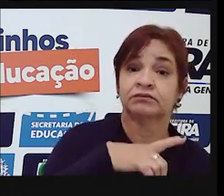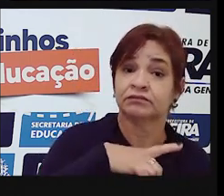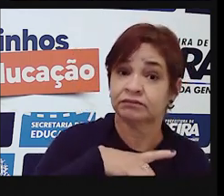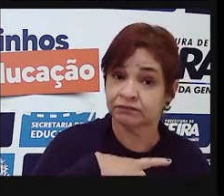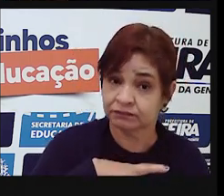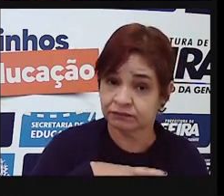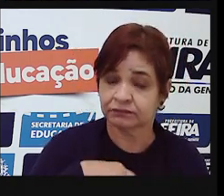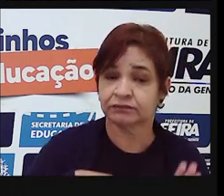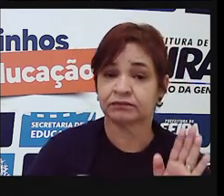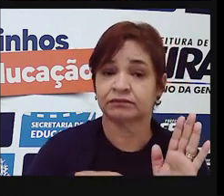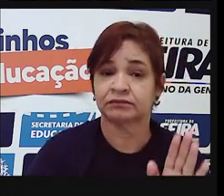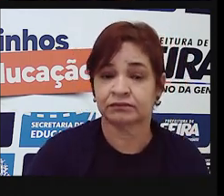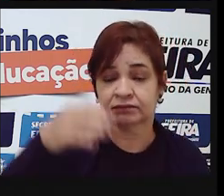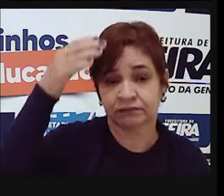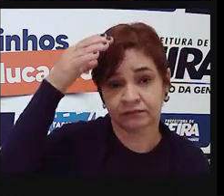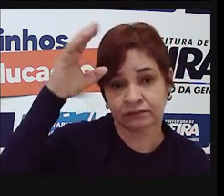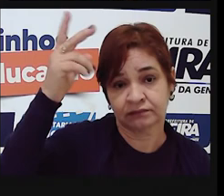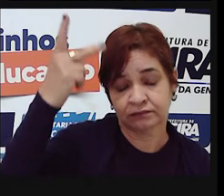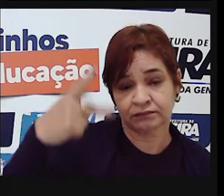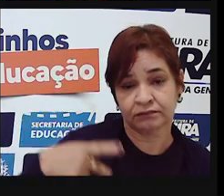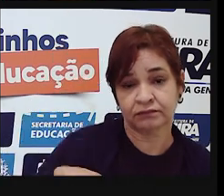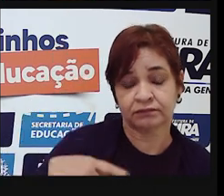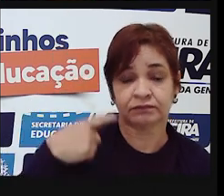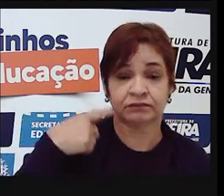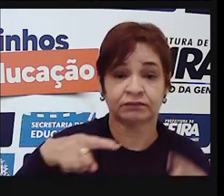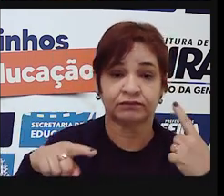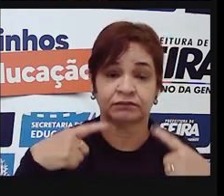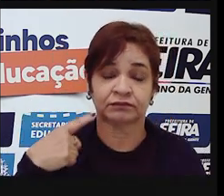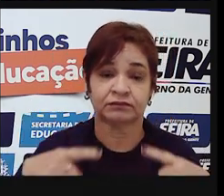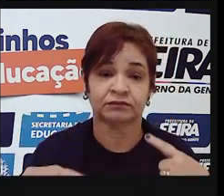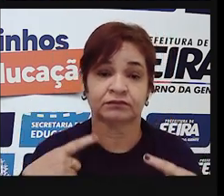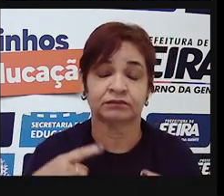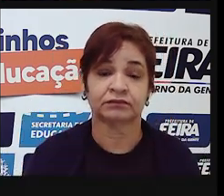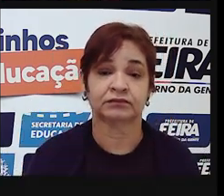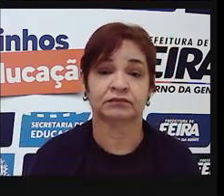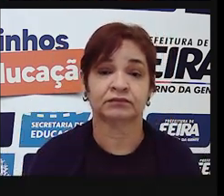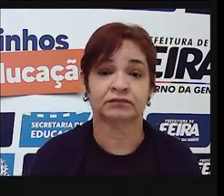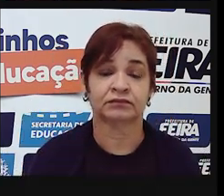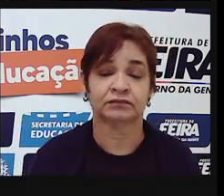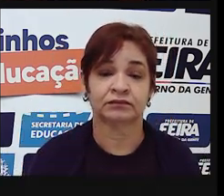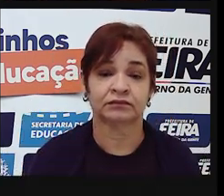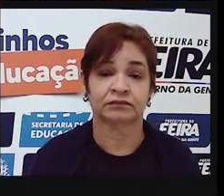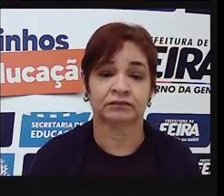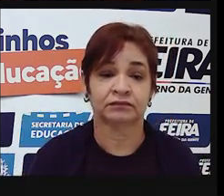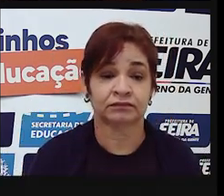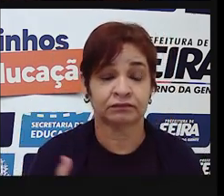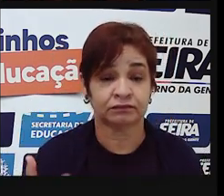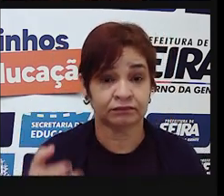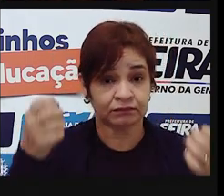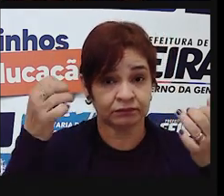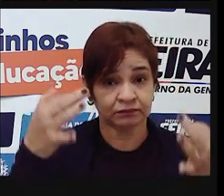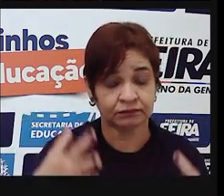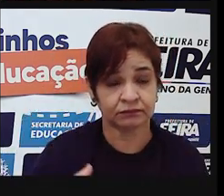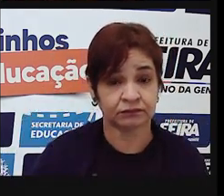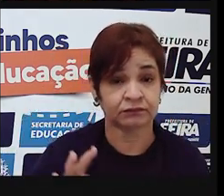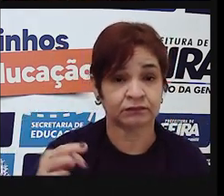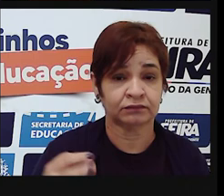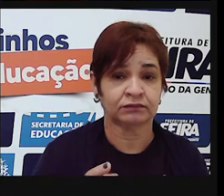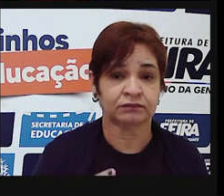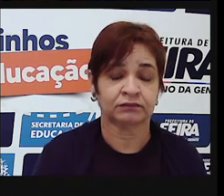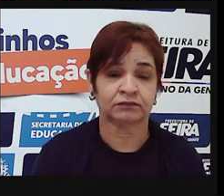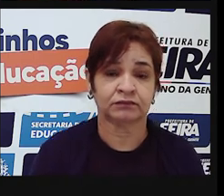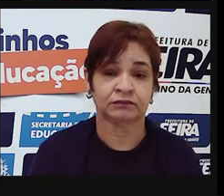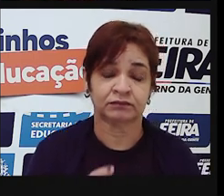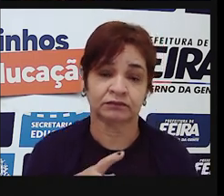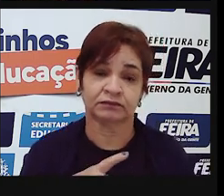culturais próprias, musicais próprias. Foi aquilo que eu falei: todos os grupos humanos vão ter algum